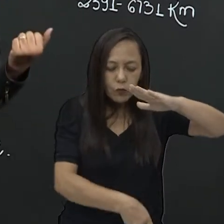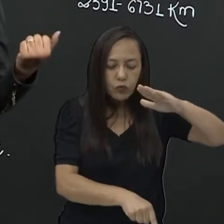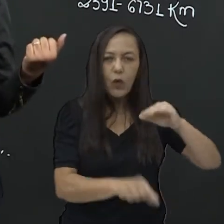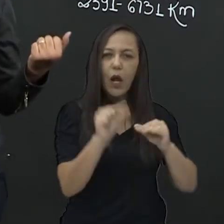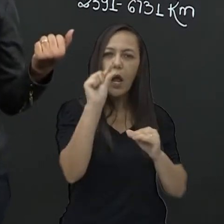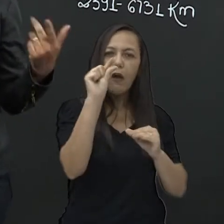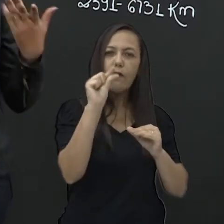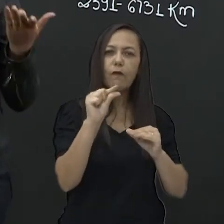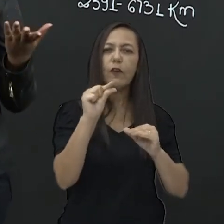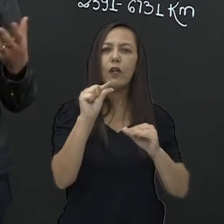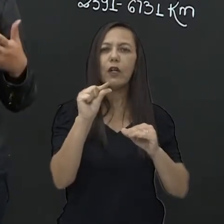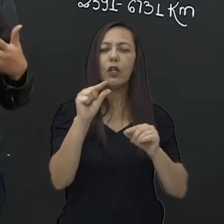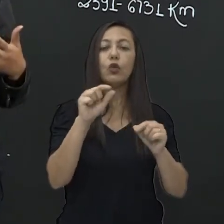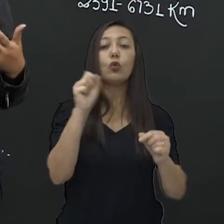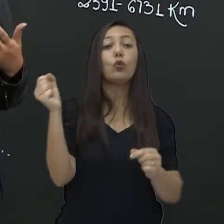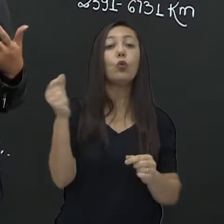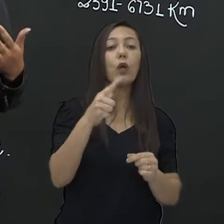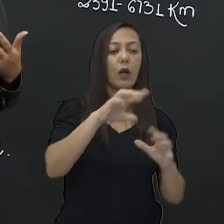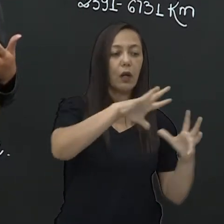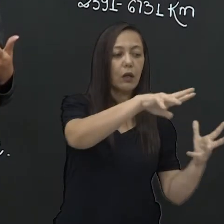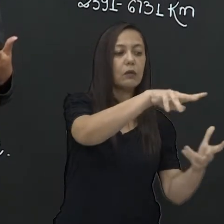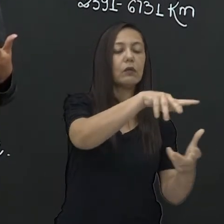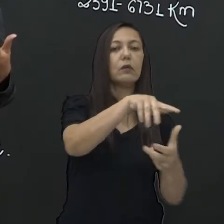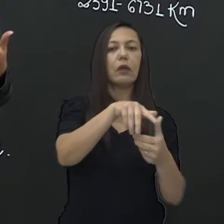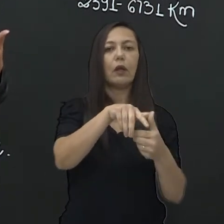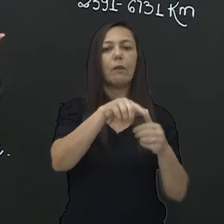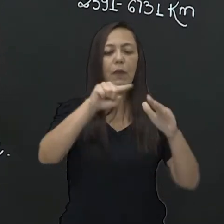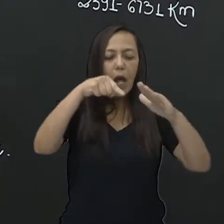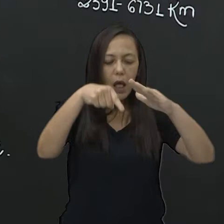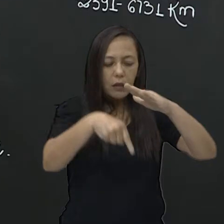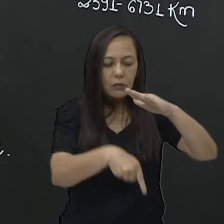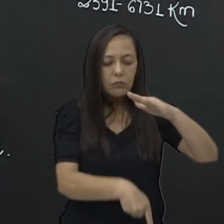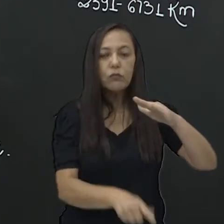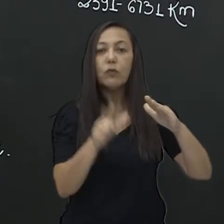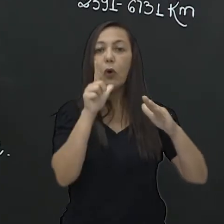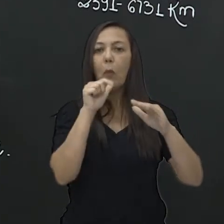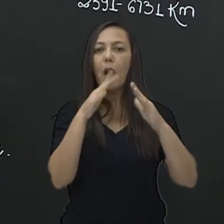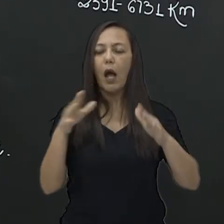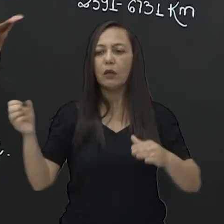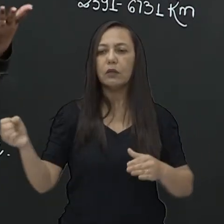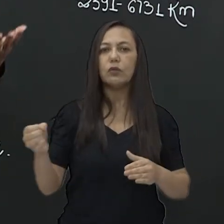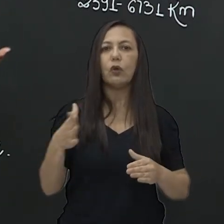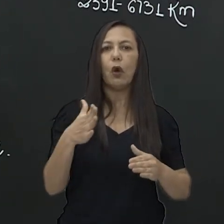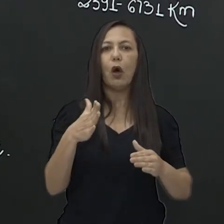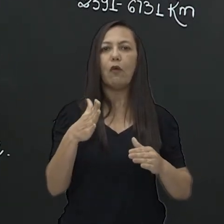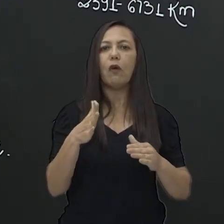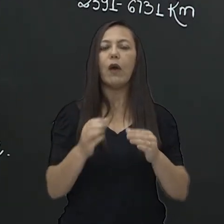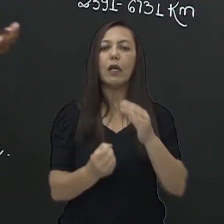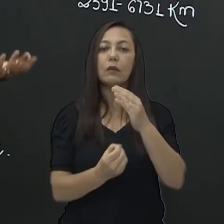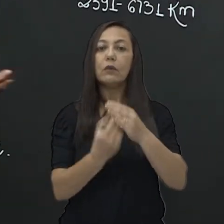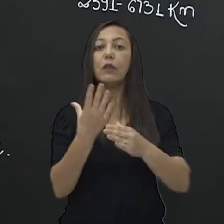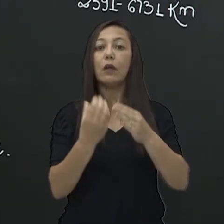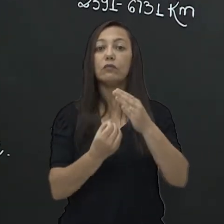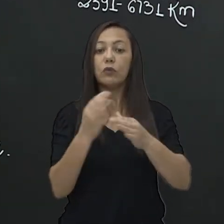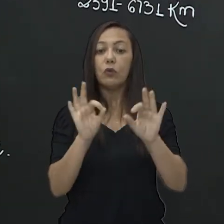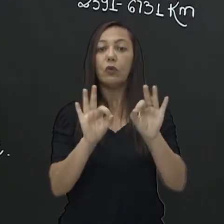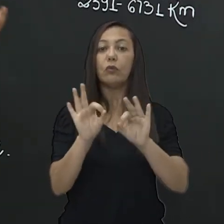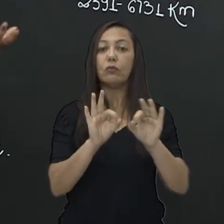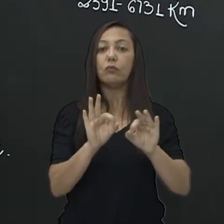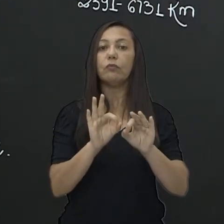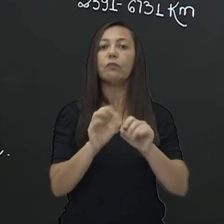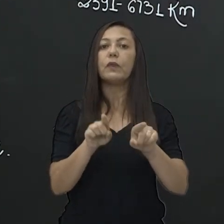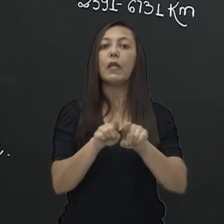finas do que a terrestre, são bem mais novos, eles foram se formando com o tempo. Se formando,